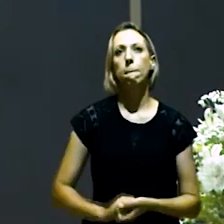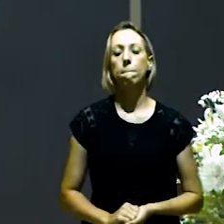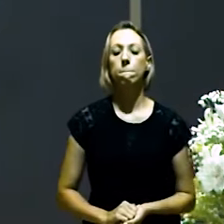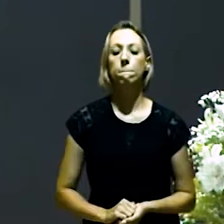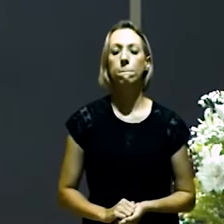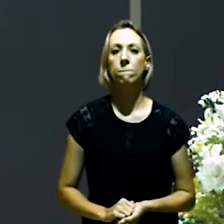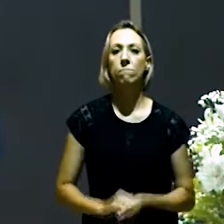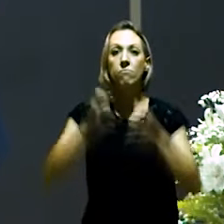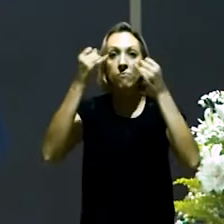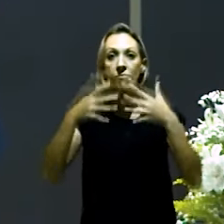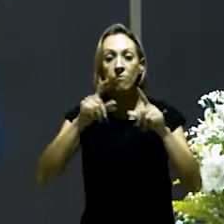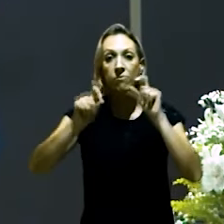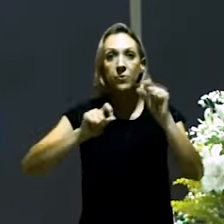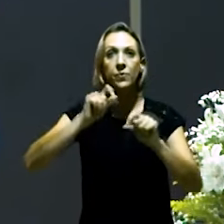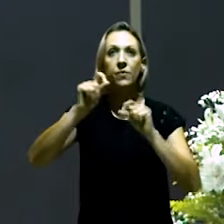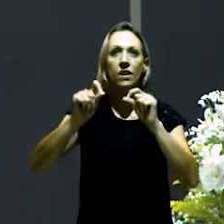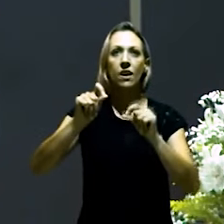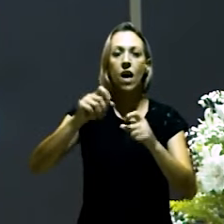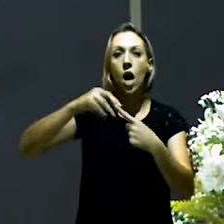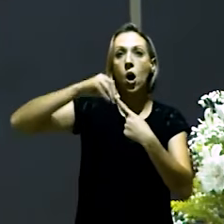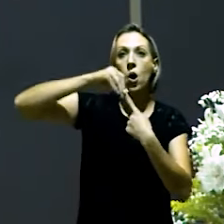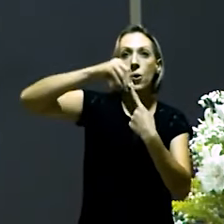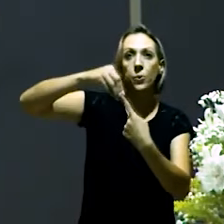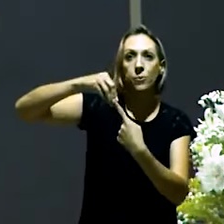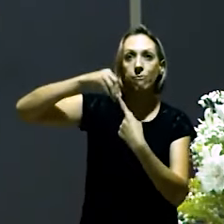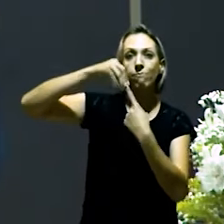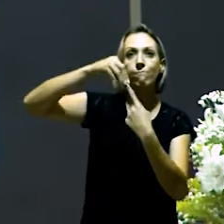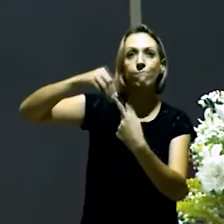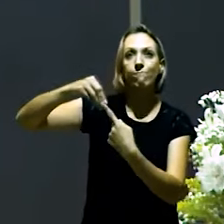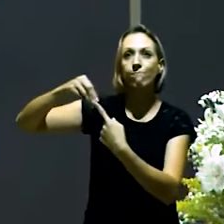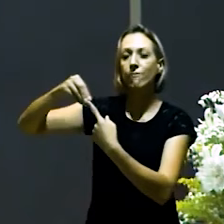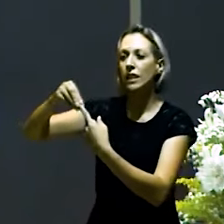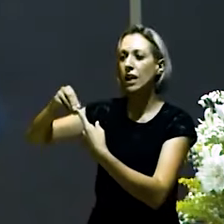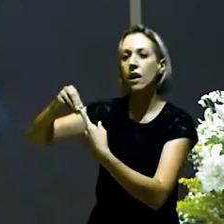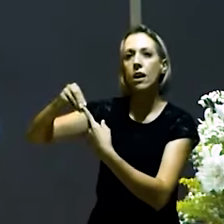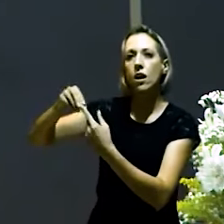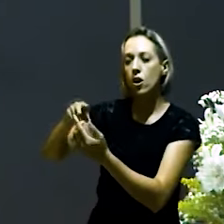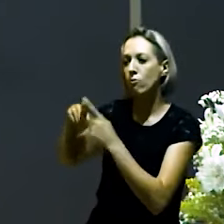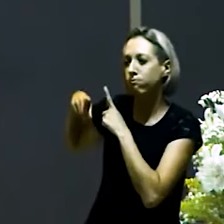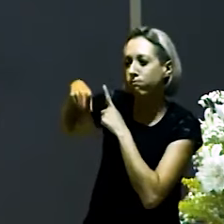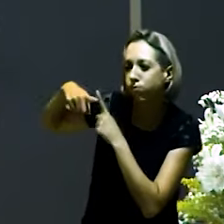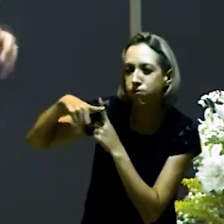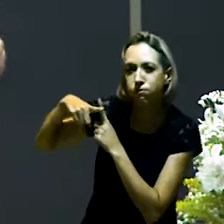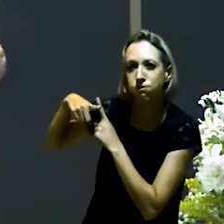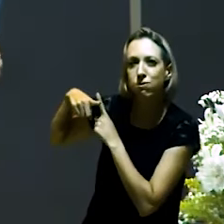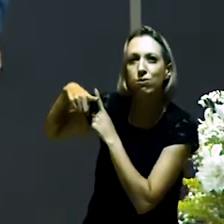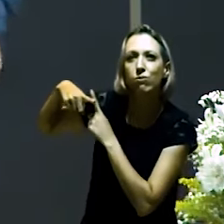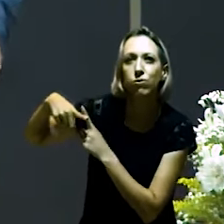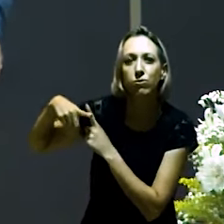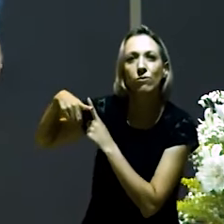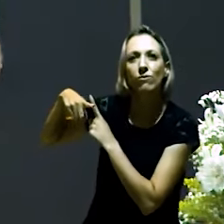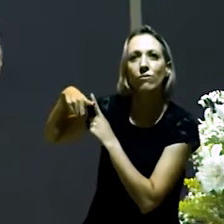de Deus, eu sozinho fui para a batalha, eu sozinho destruí os